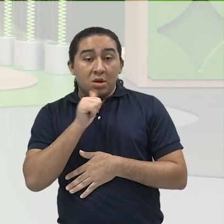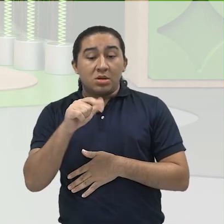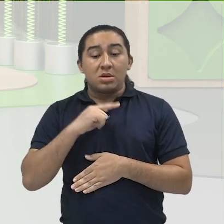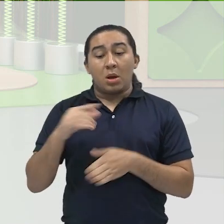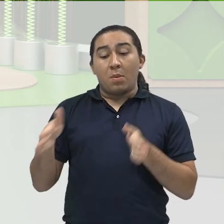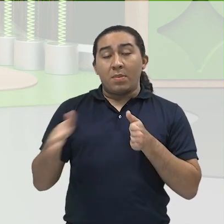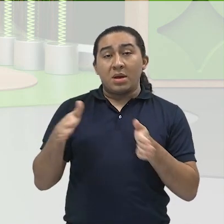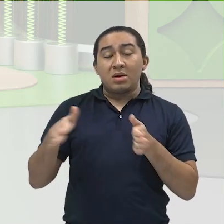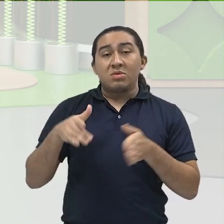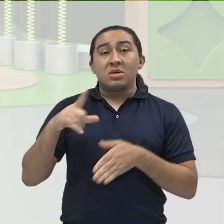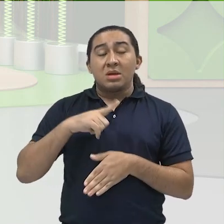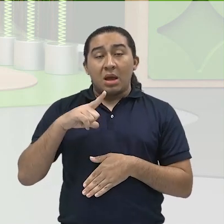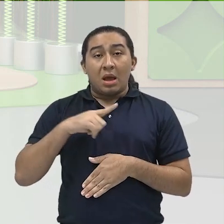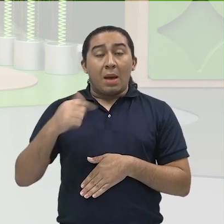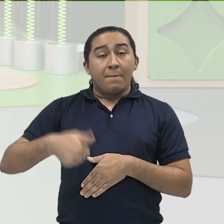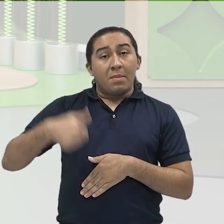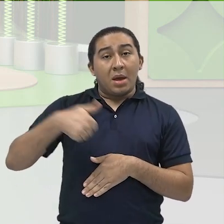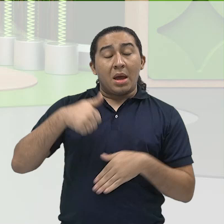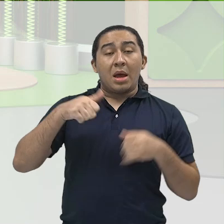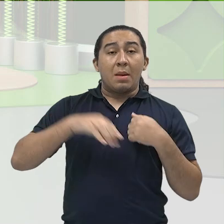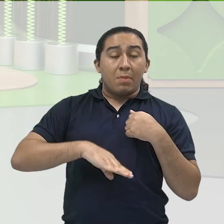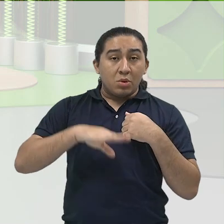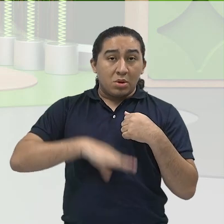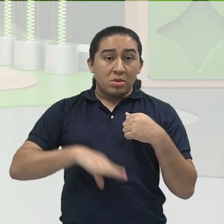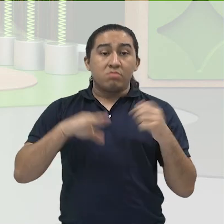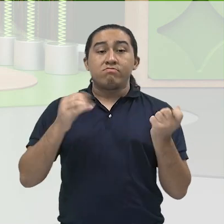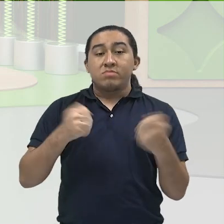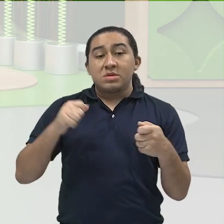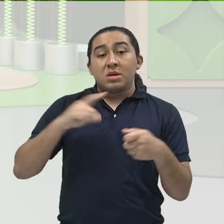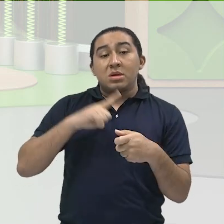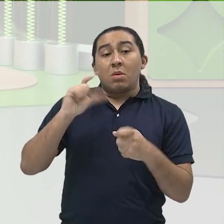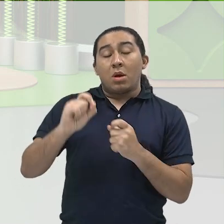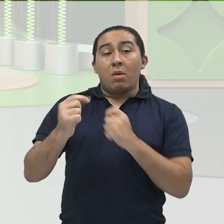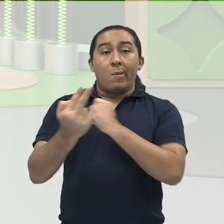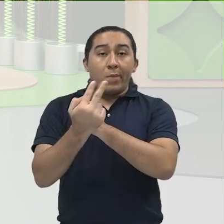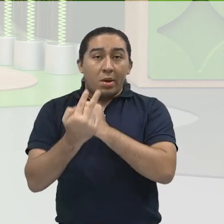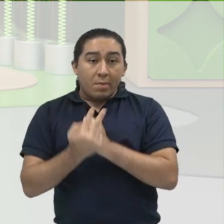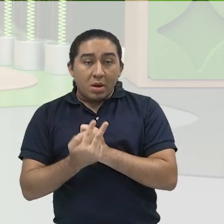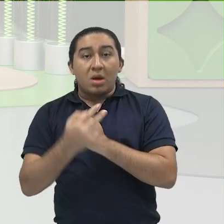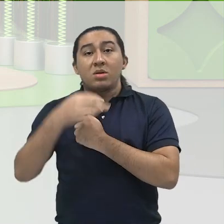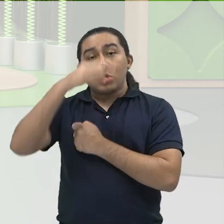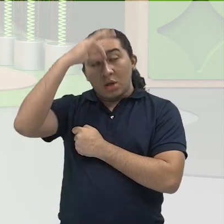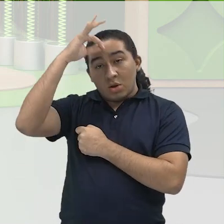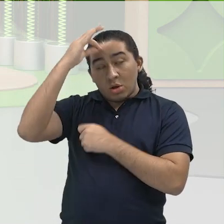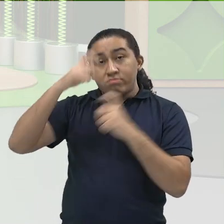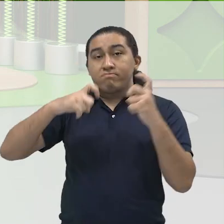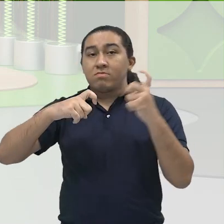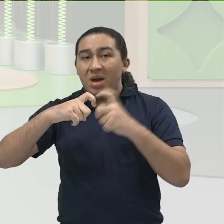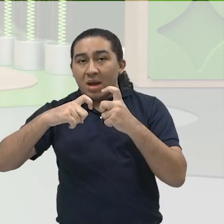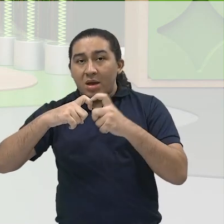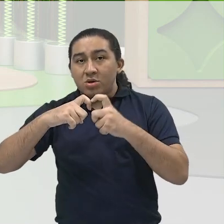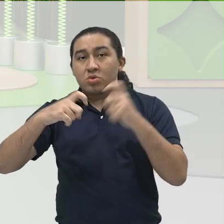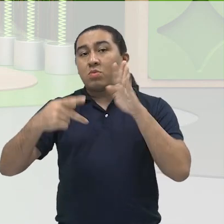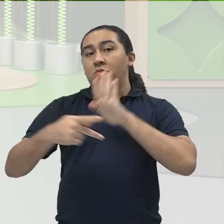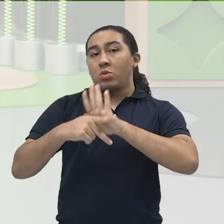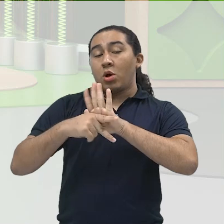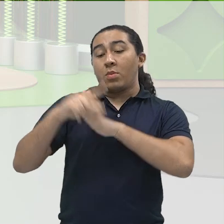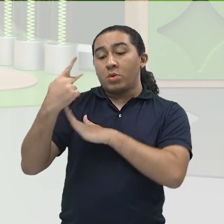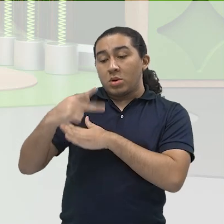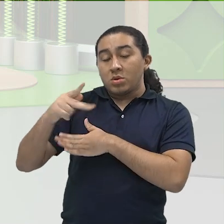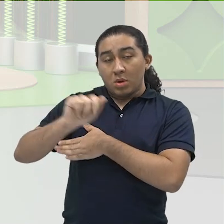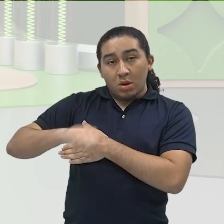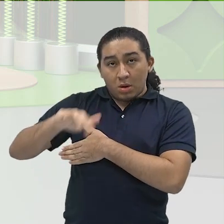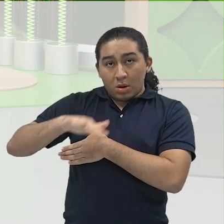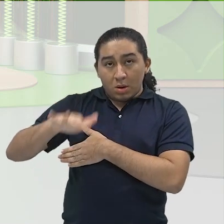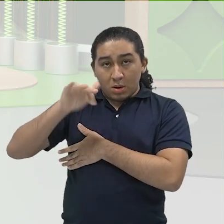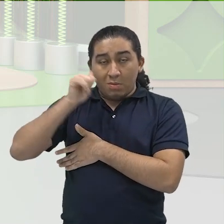sua primeira menstruação, deve procurar ter um acompanhamento ginecológico, né, com um médico específico para as